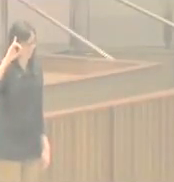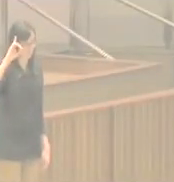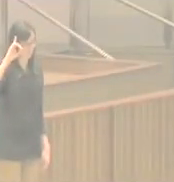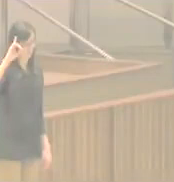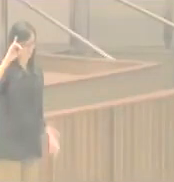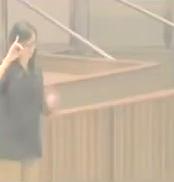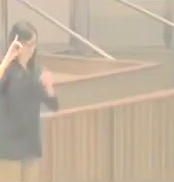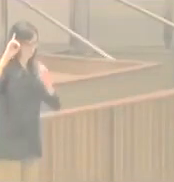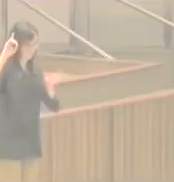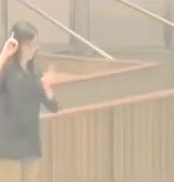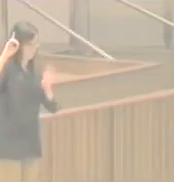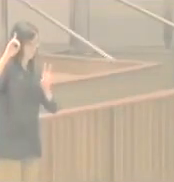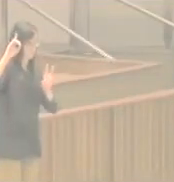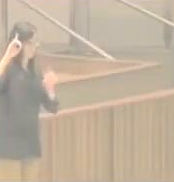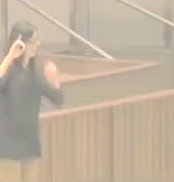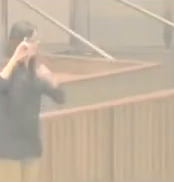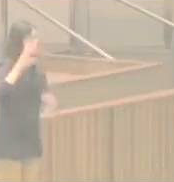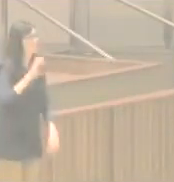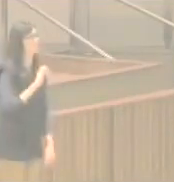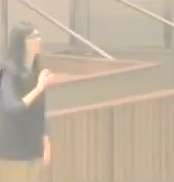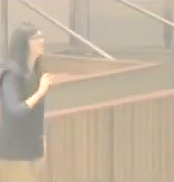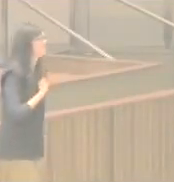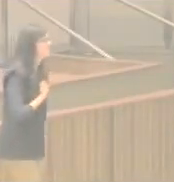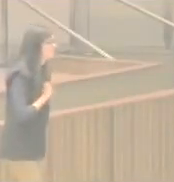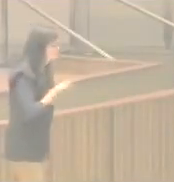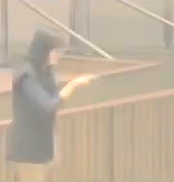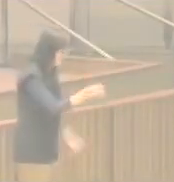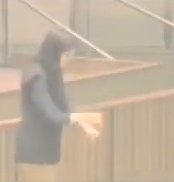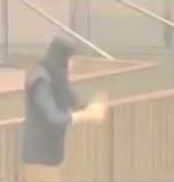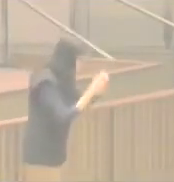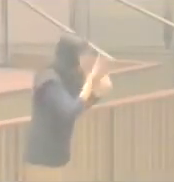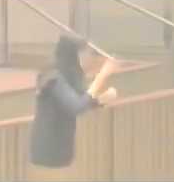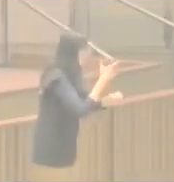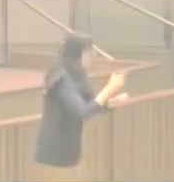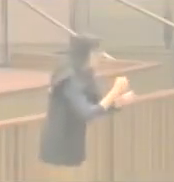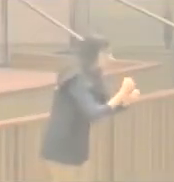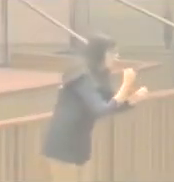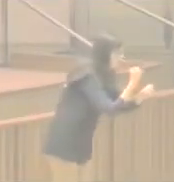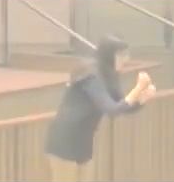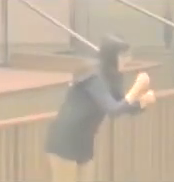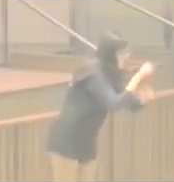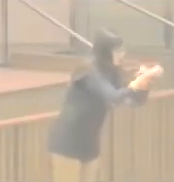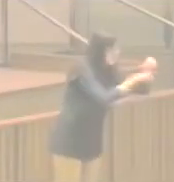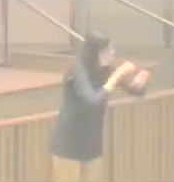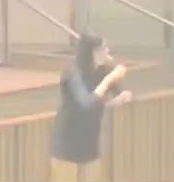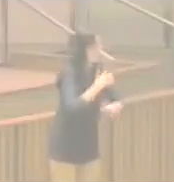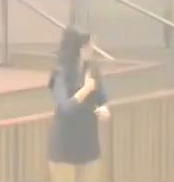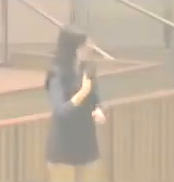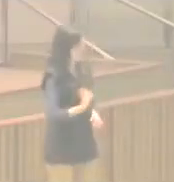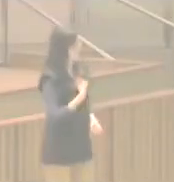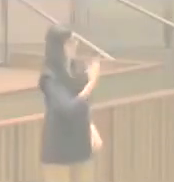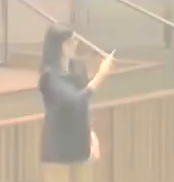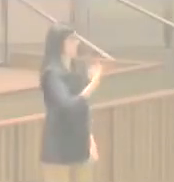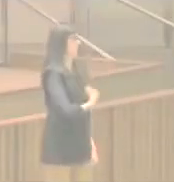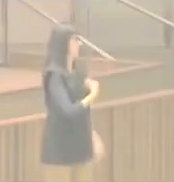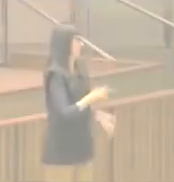que ama restaurar tem uma obra para fazer na minha vida e na tua vida.